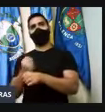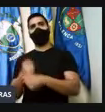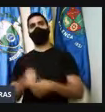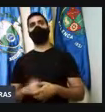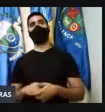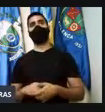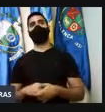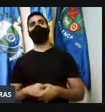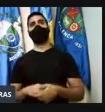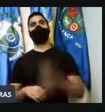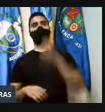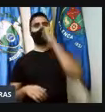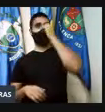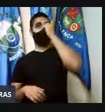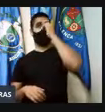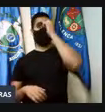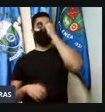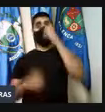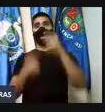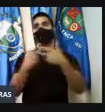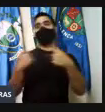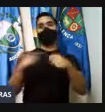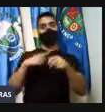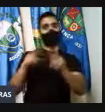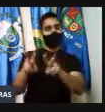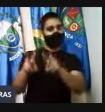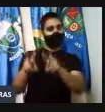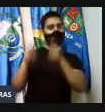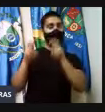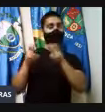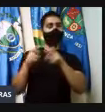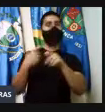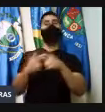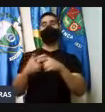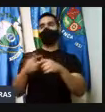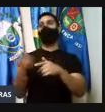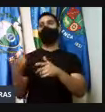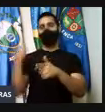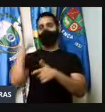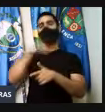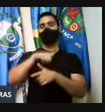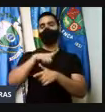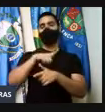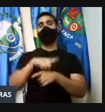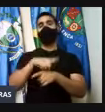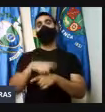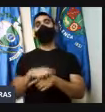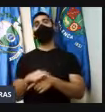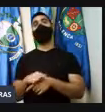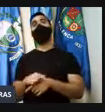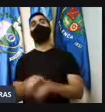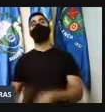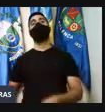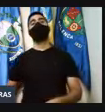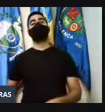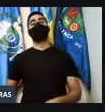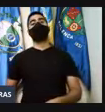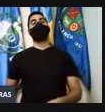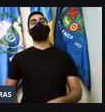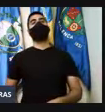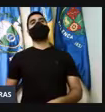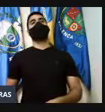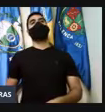que nós vamos ter que estar atento aqui, porque isso vai acontecer. Essa firma